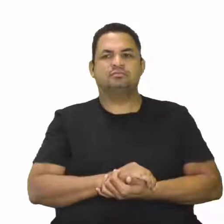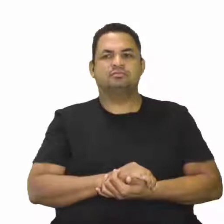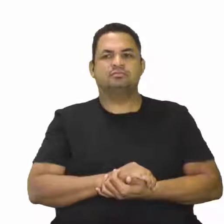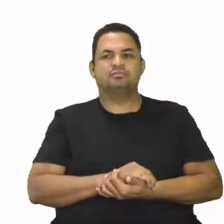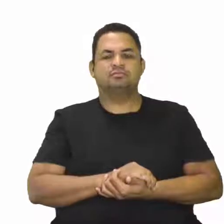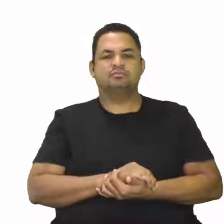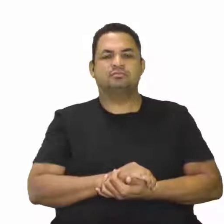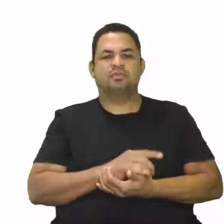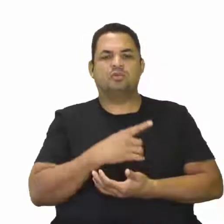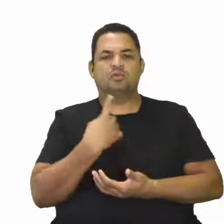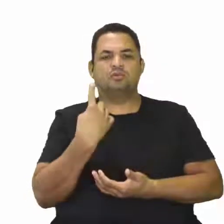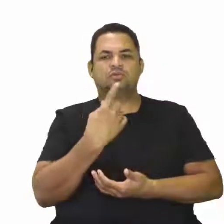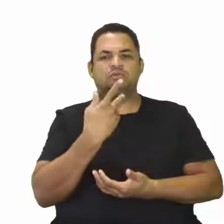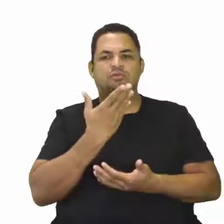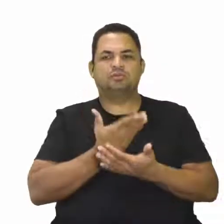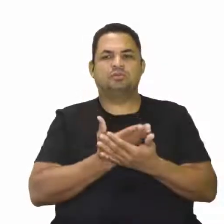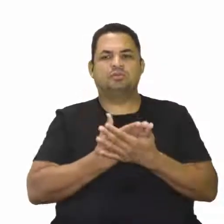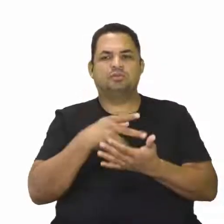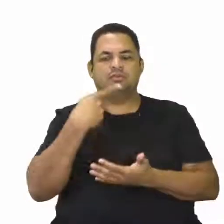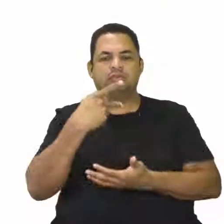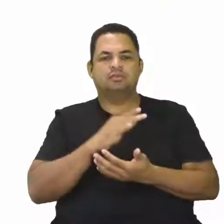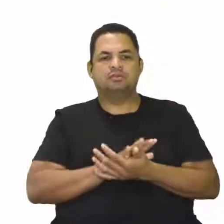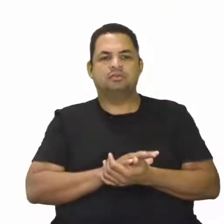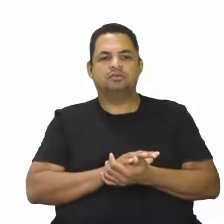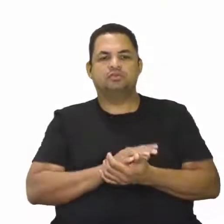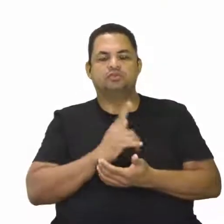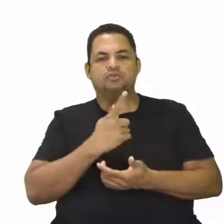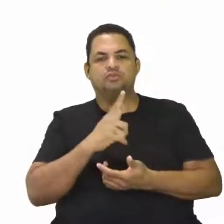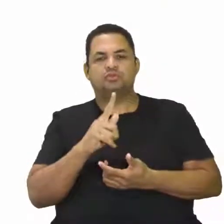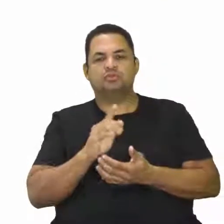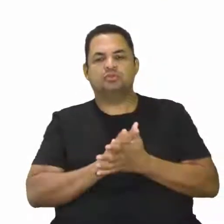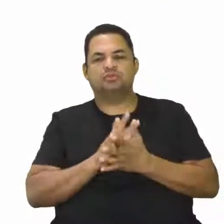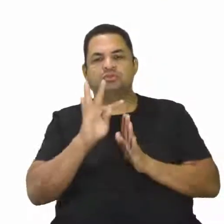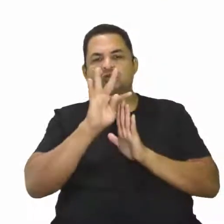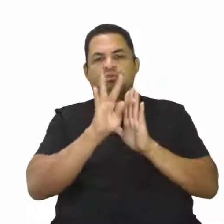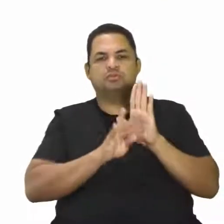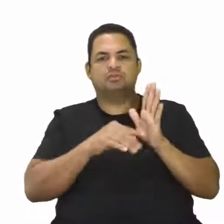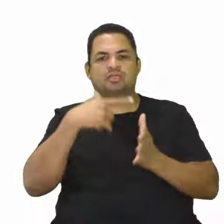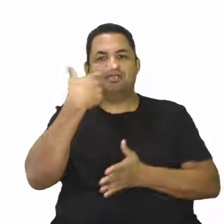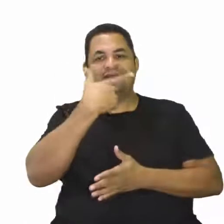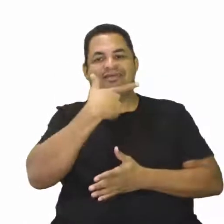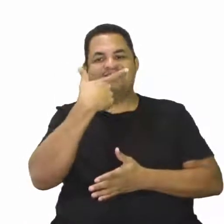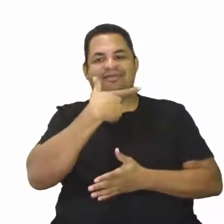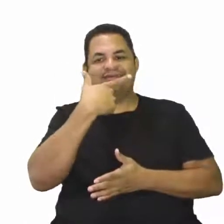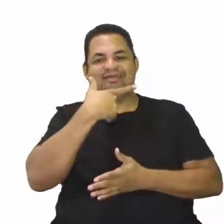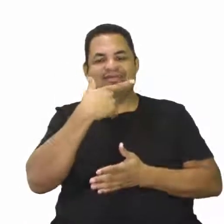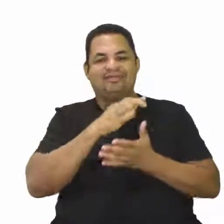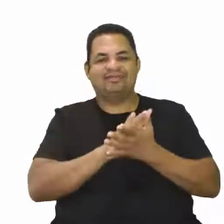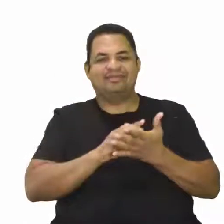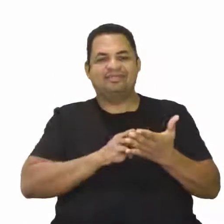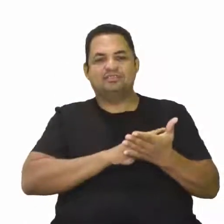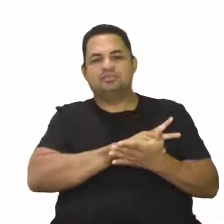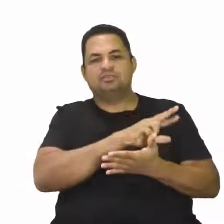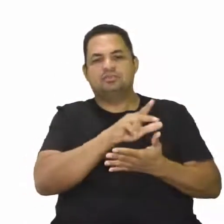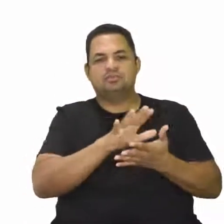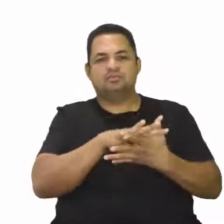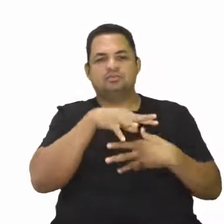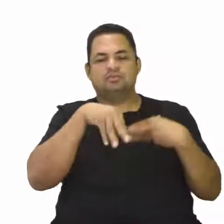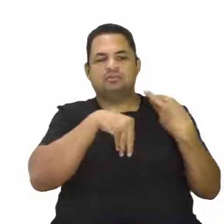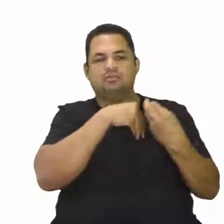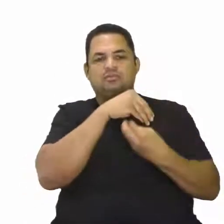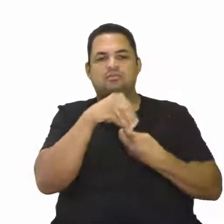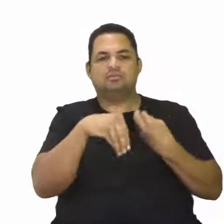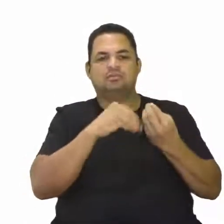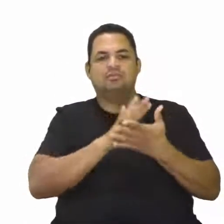falamos sobre o gênero textual, que é o humorístico. Dentre aí várias situações que envolvem